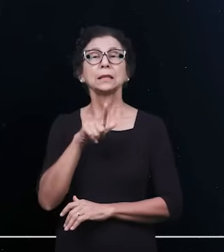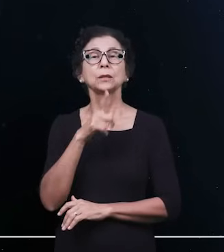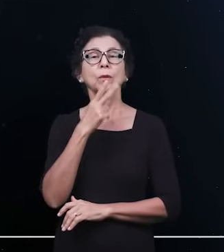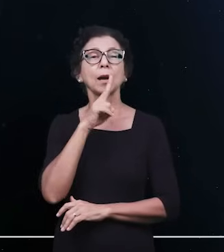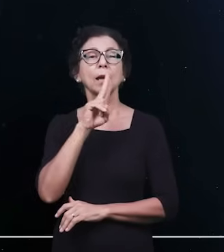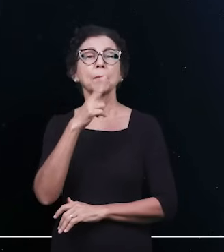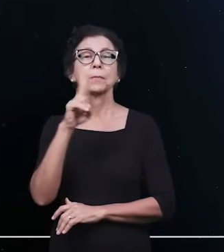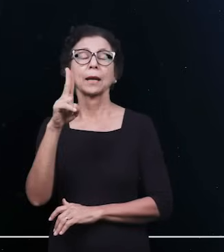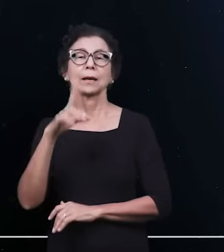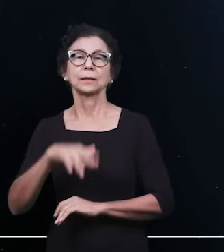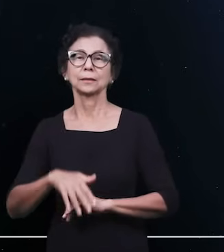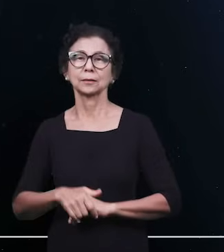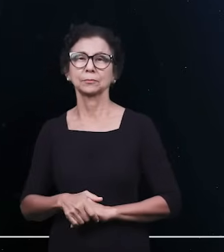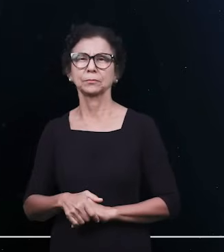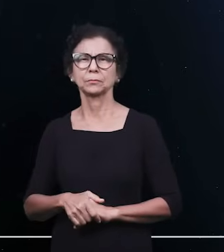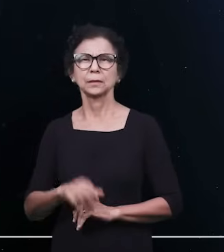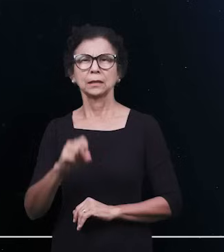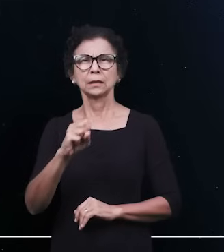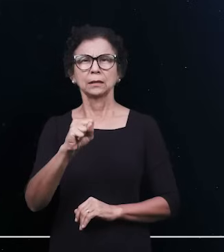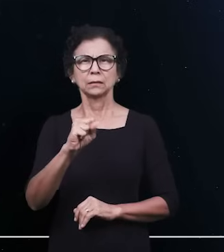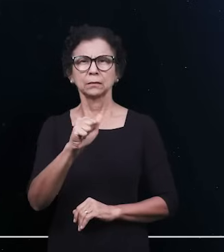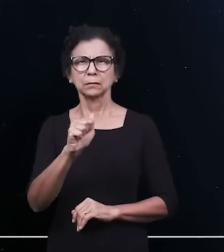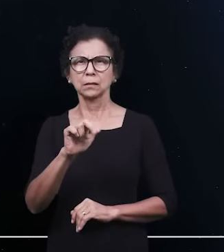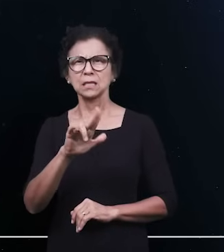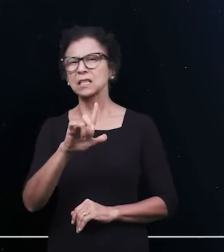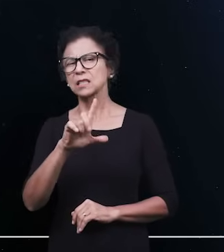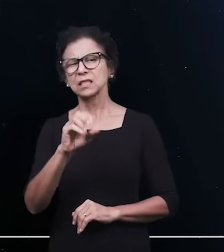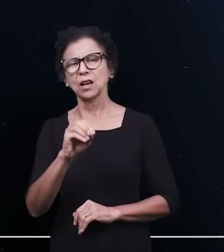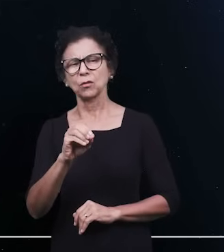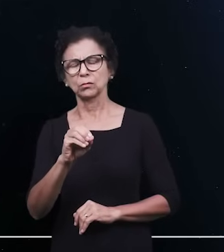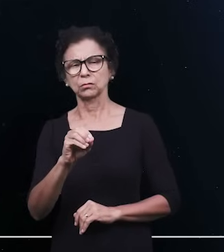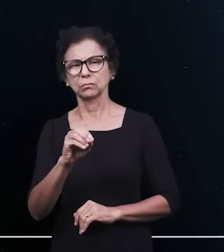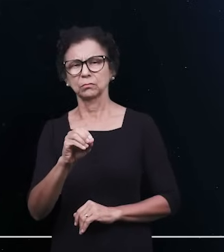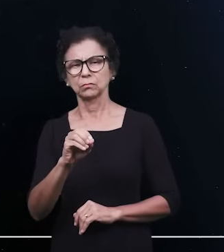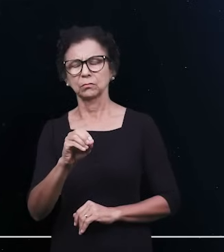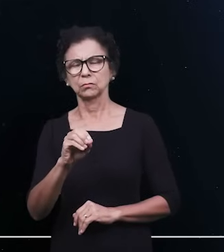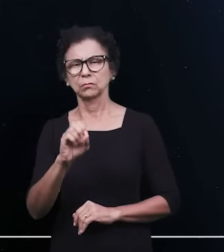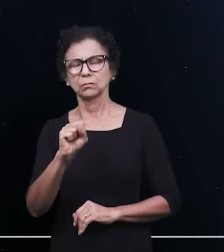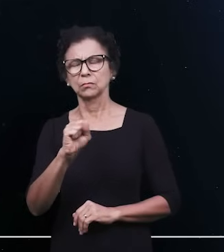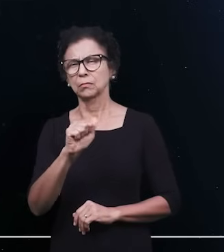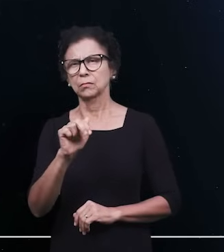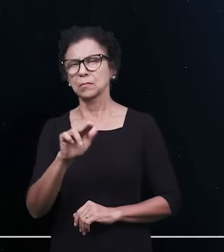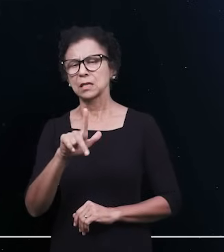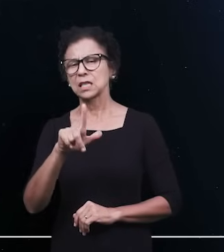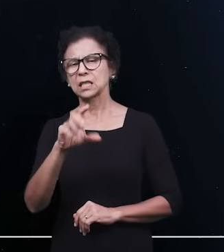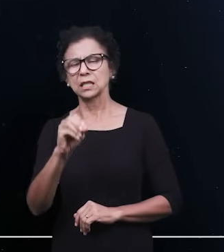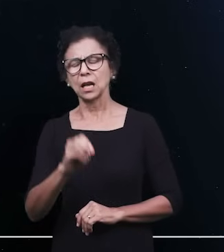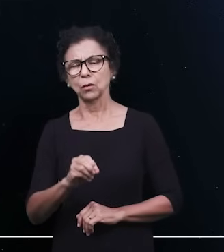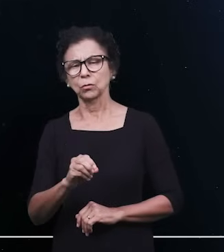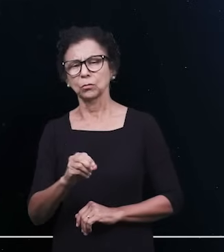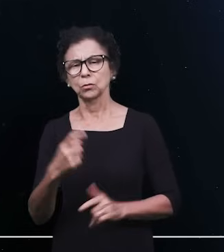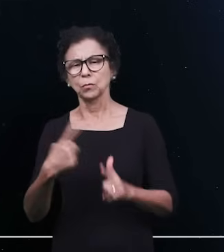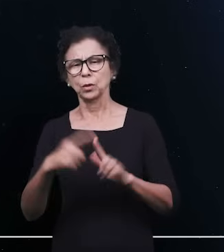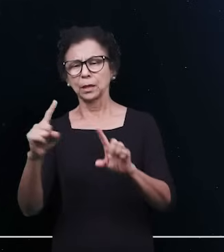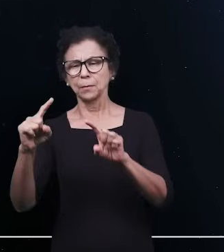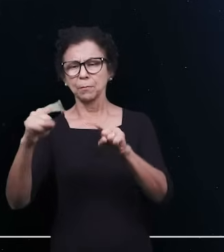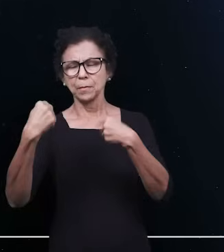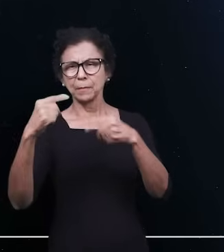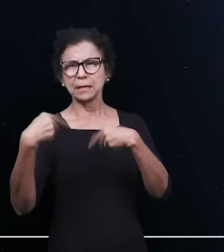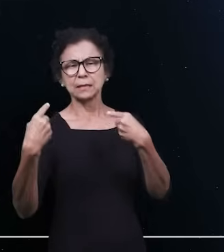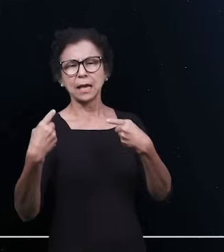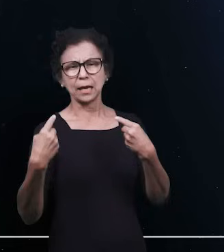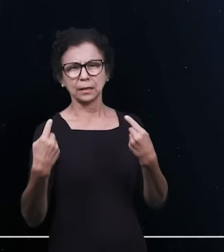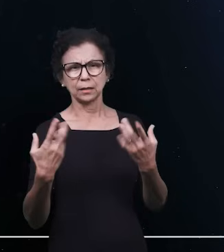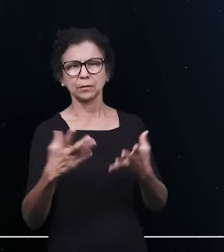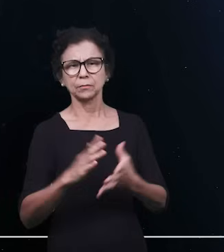dizia: Saulo, Saulo, por que me persegues? Dura coisa te é recalcitrar